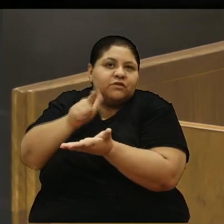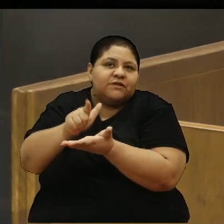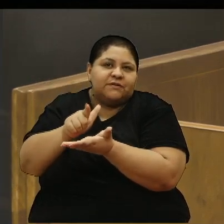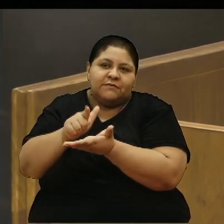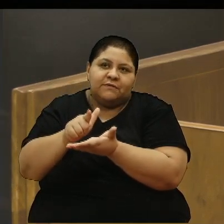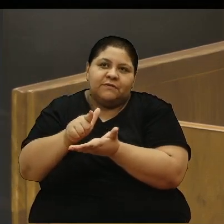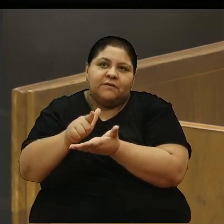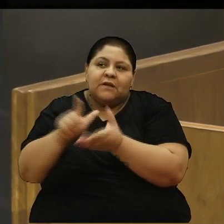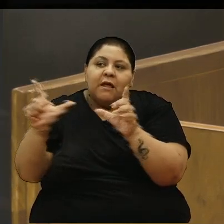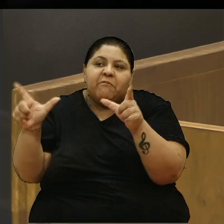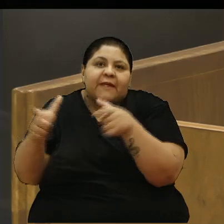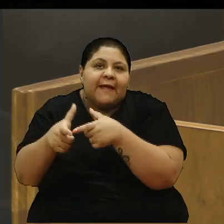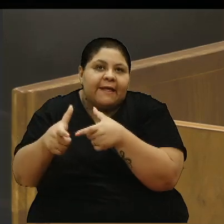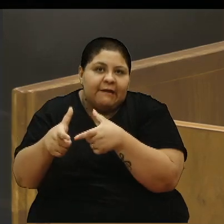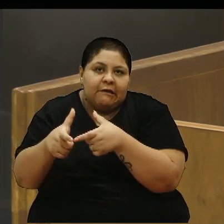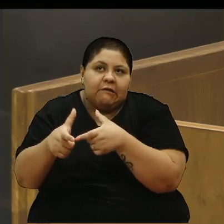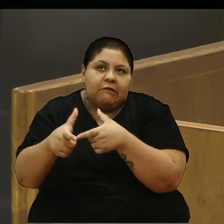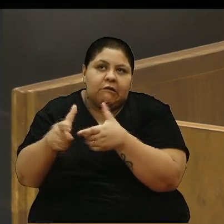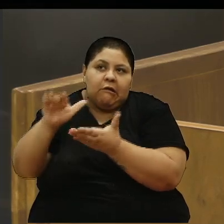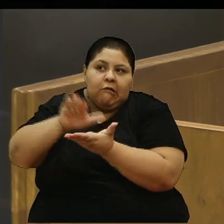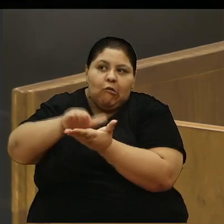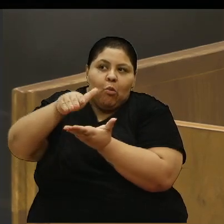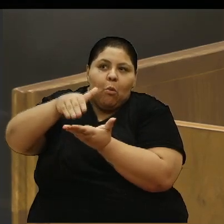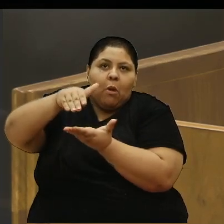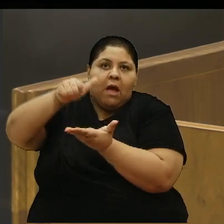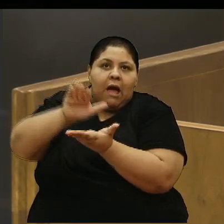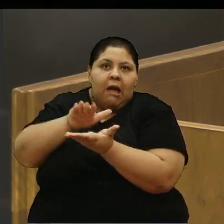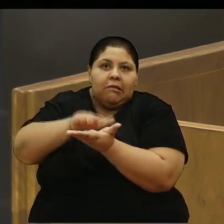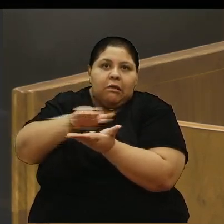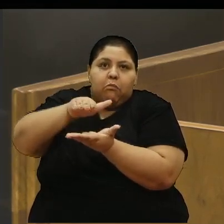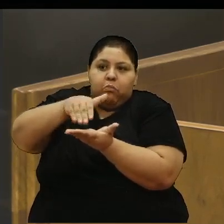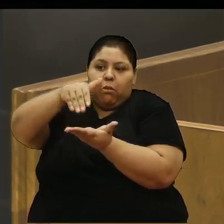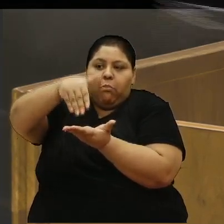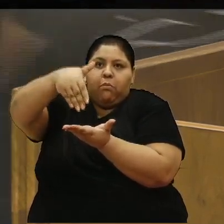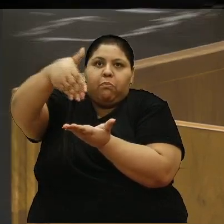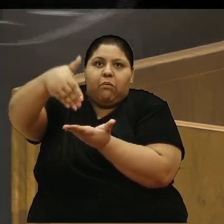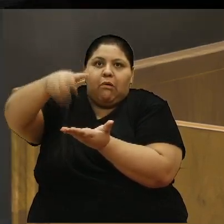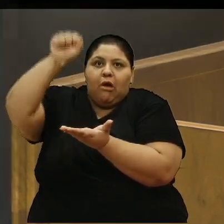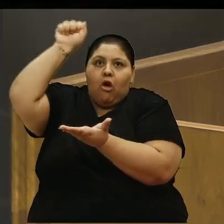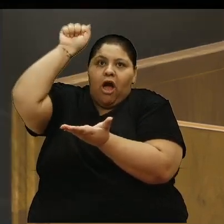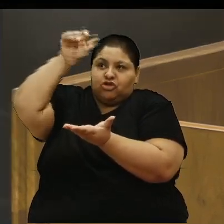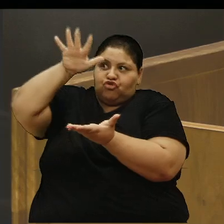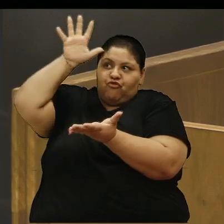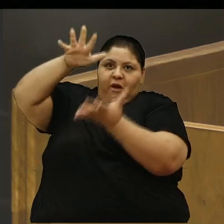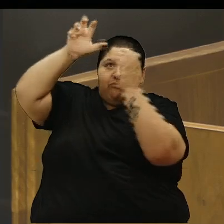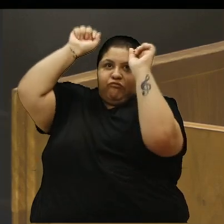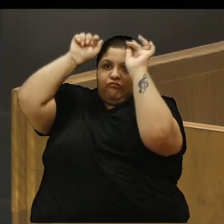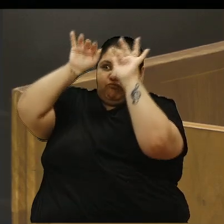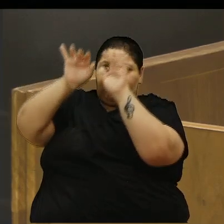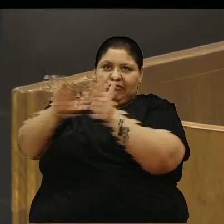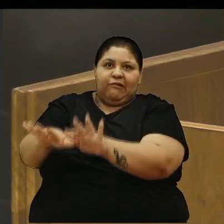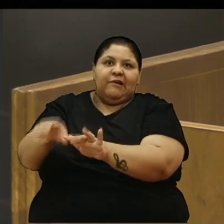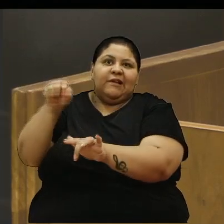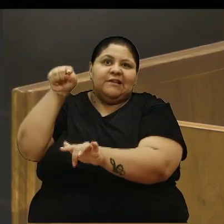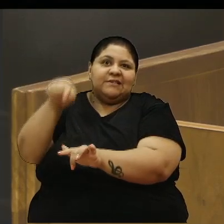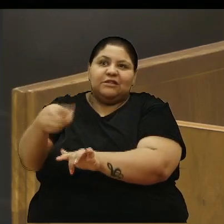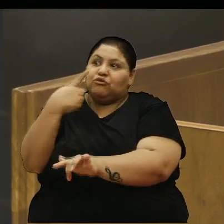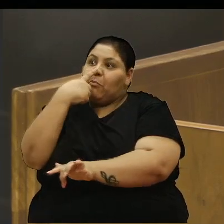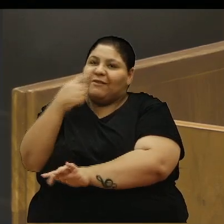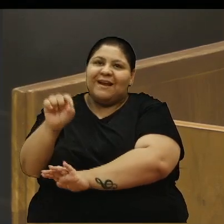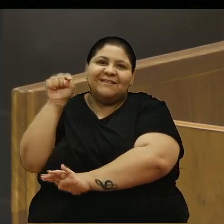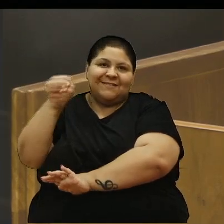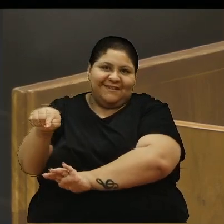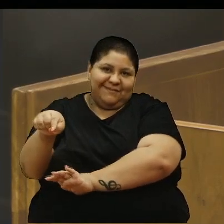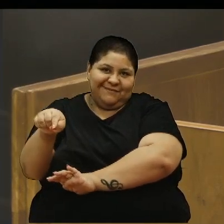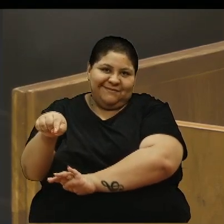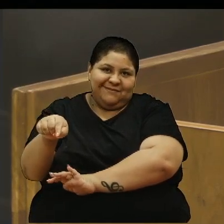container pequeno, com a tampa, daí daqui a pouco enche, fica aquela tampa aberta, chove, molha. e esse lixo acaba indo fora. Então, com esse novo